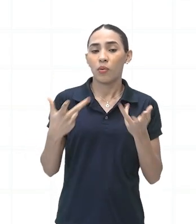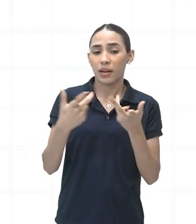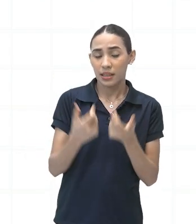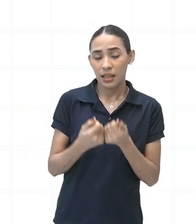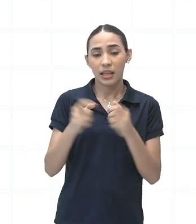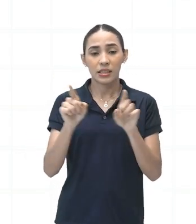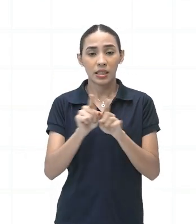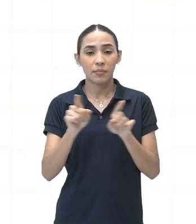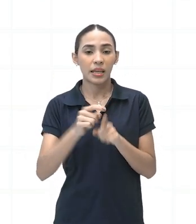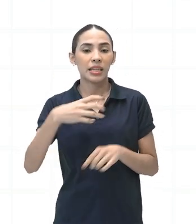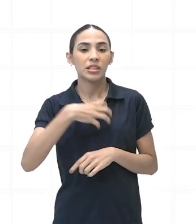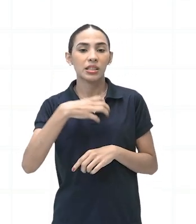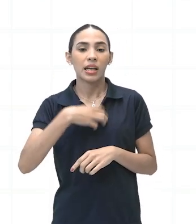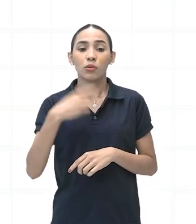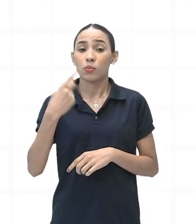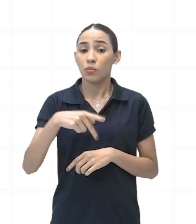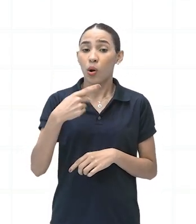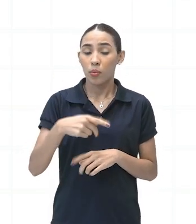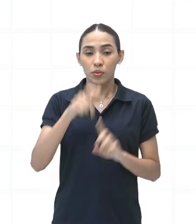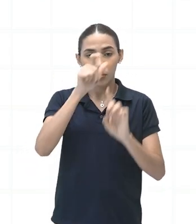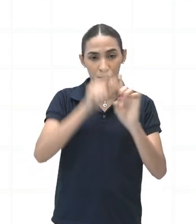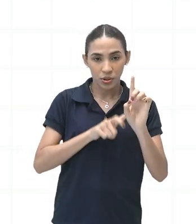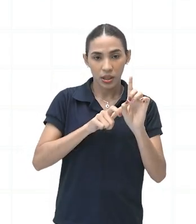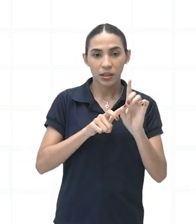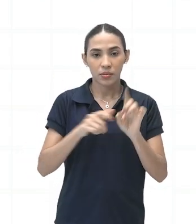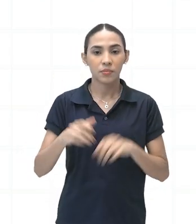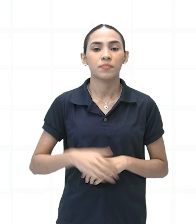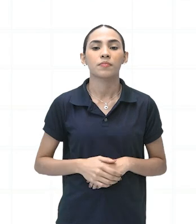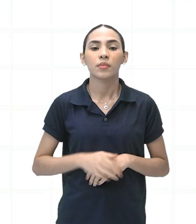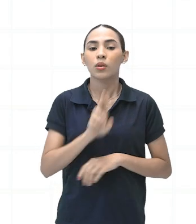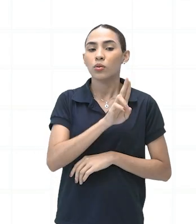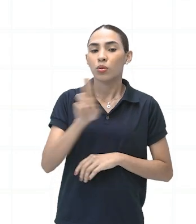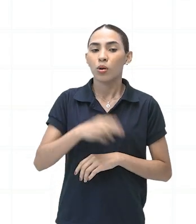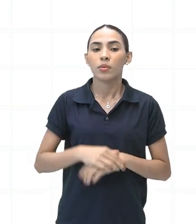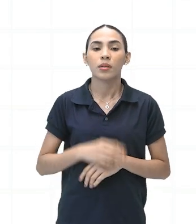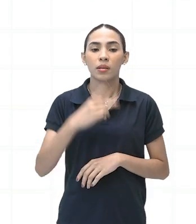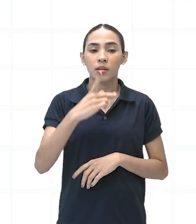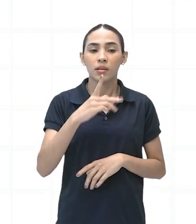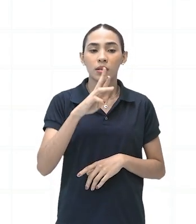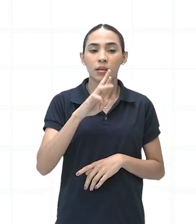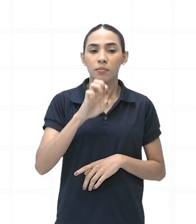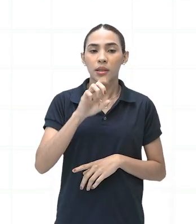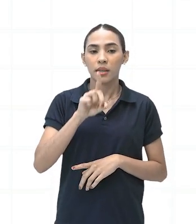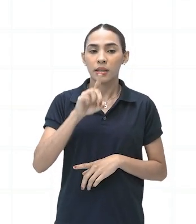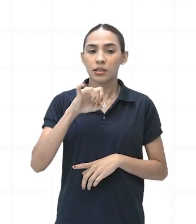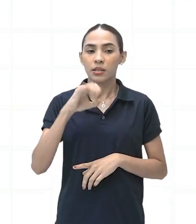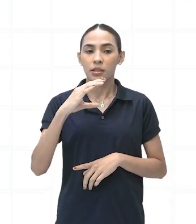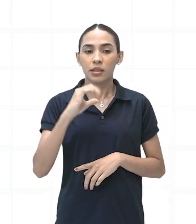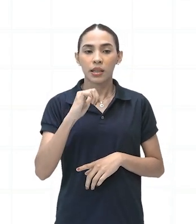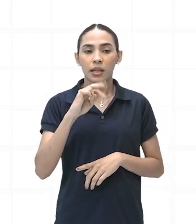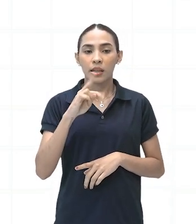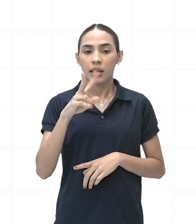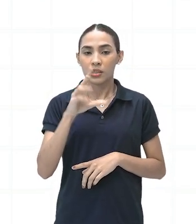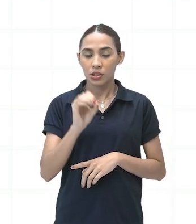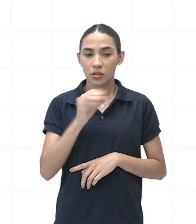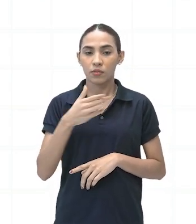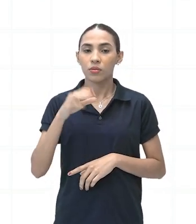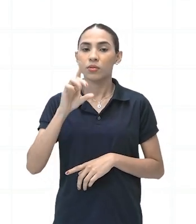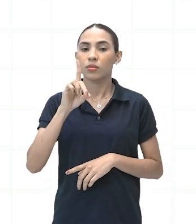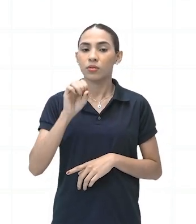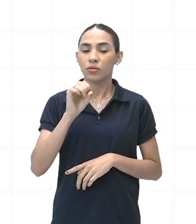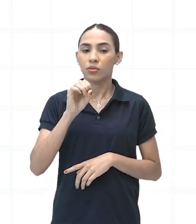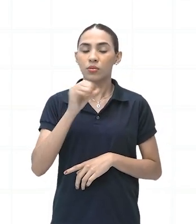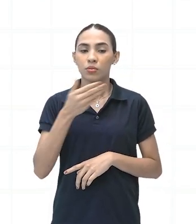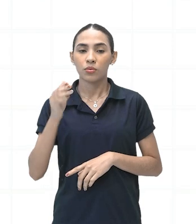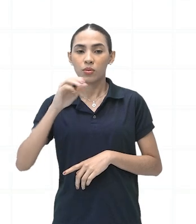um estado do meu sujeito. Essa palavra nós chamamos de predicativo do sujeito, tá? Então, o verbo de ligação